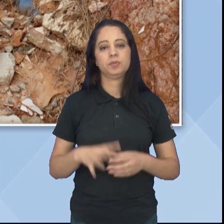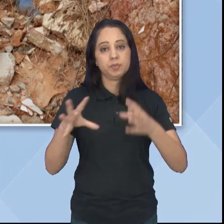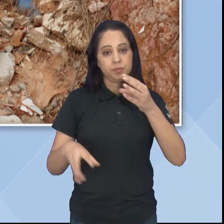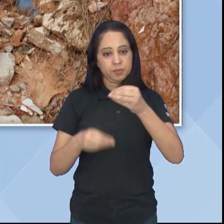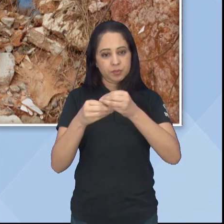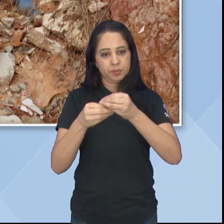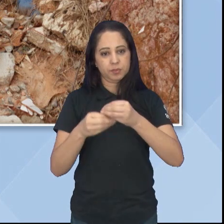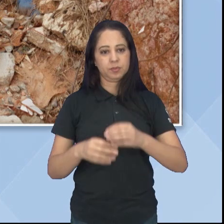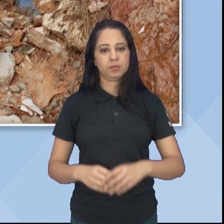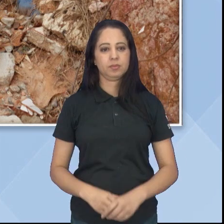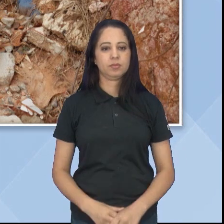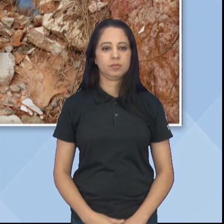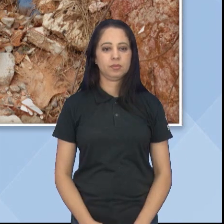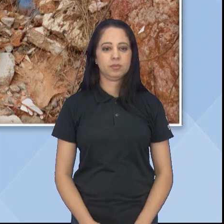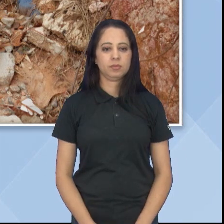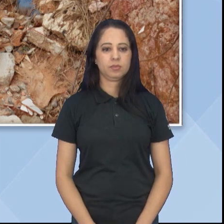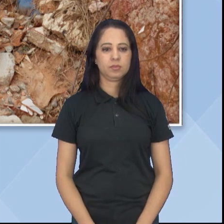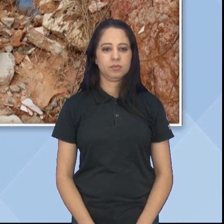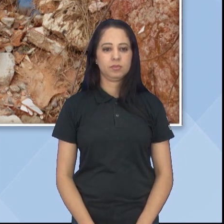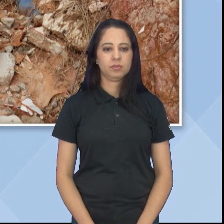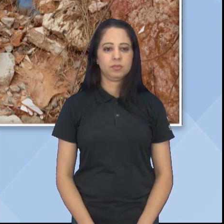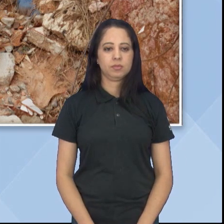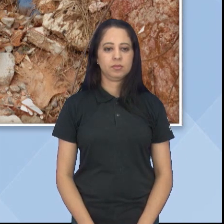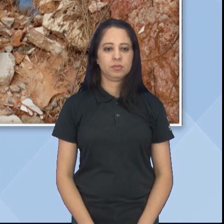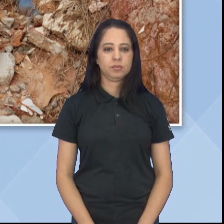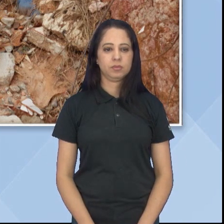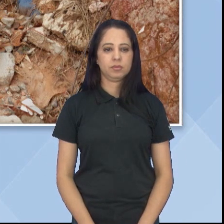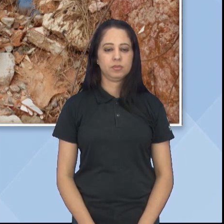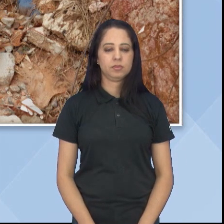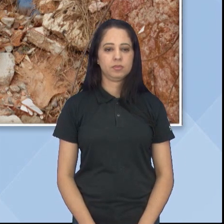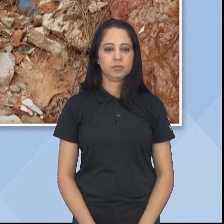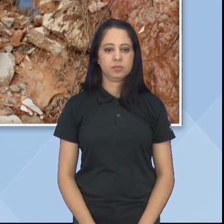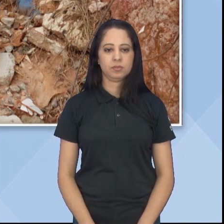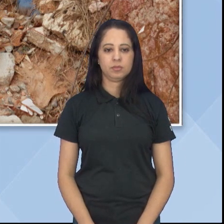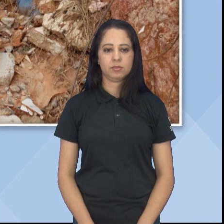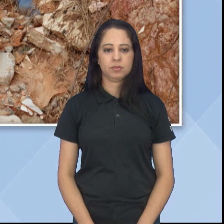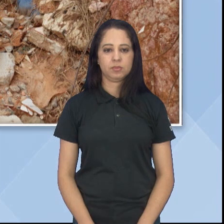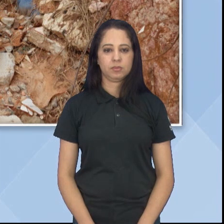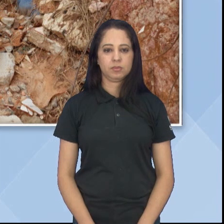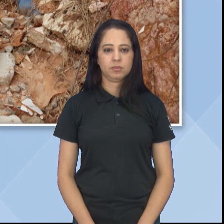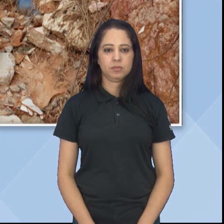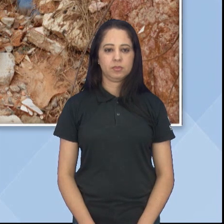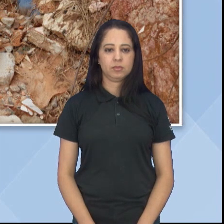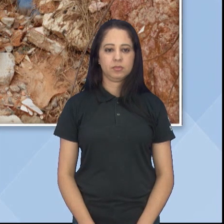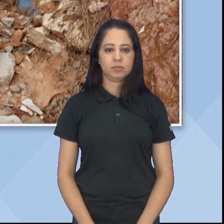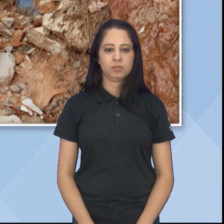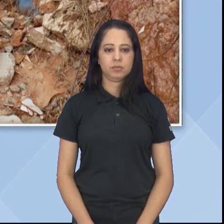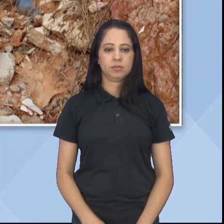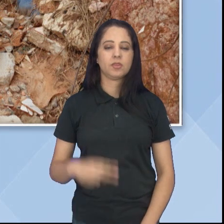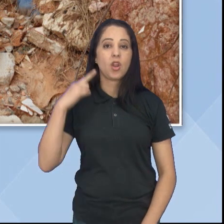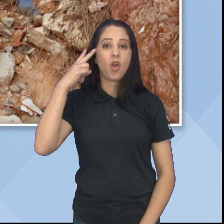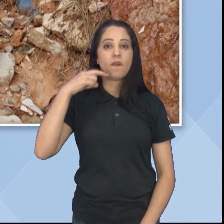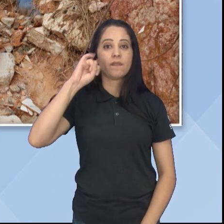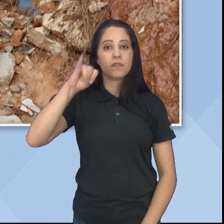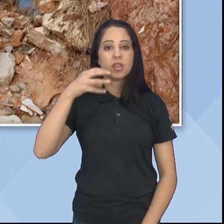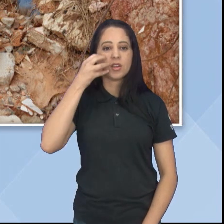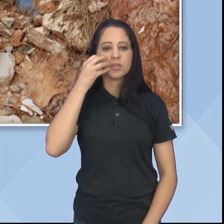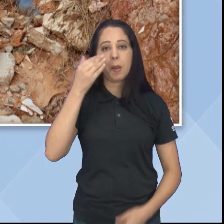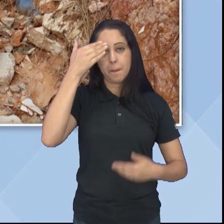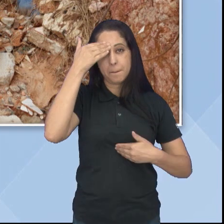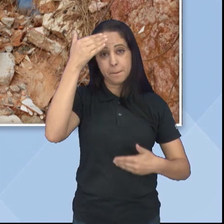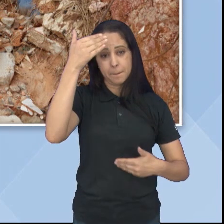Juliana Fraga. Juliana Fraga, por favor.